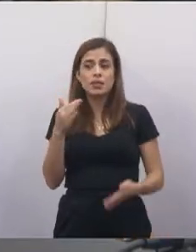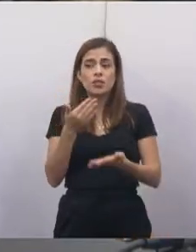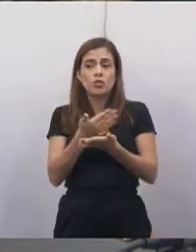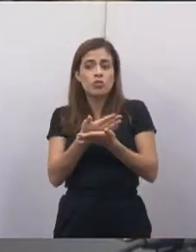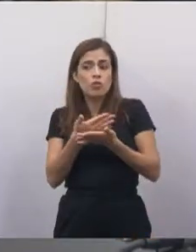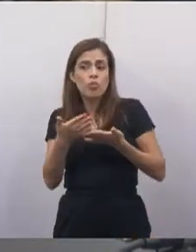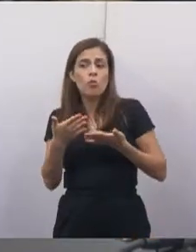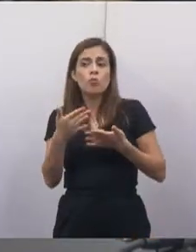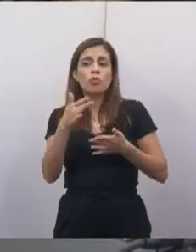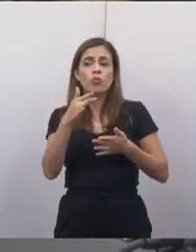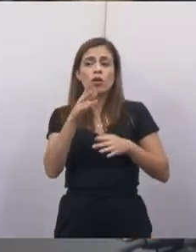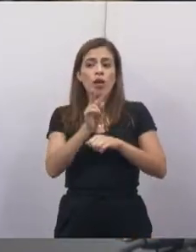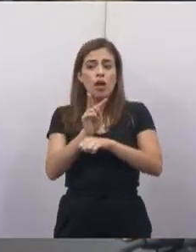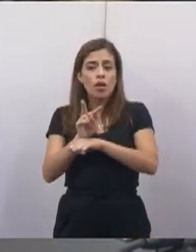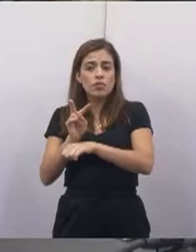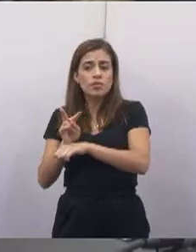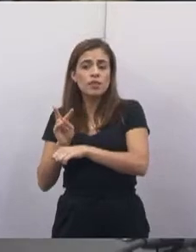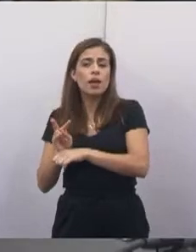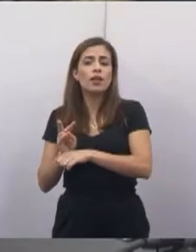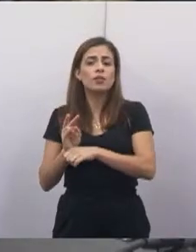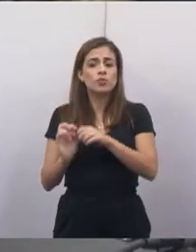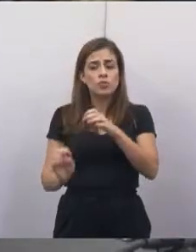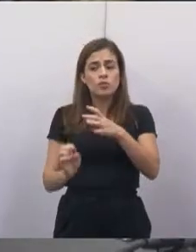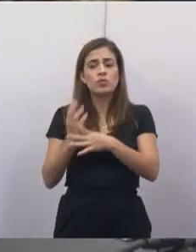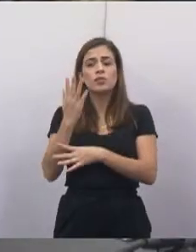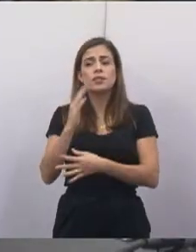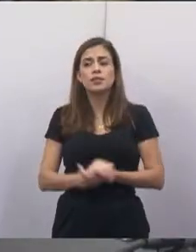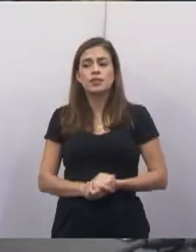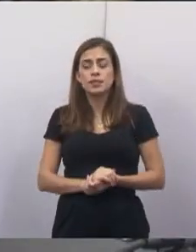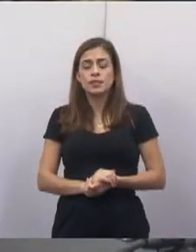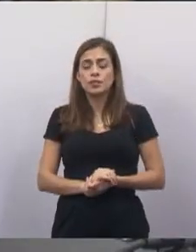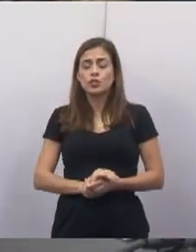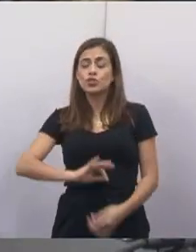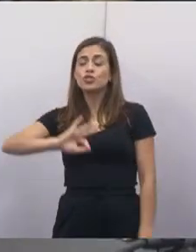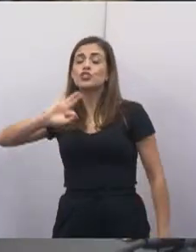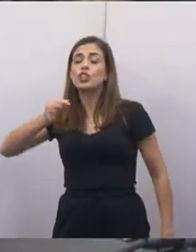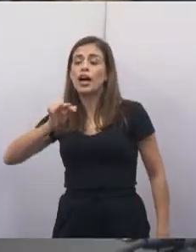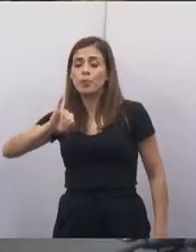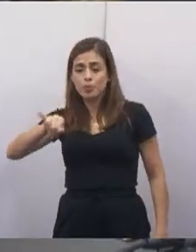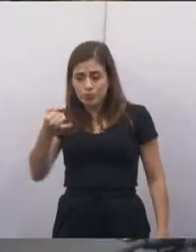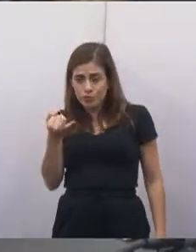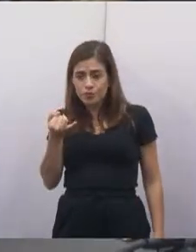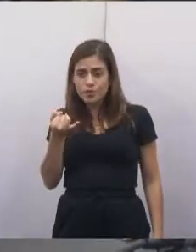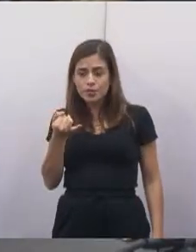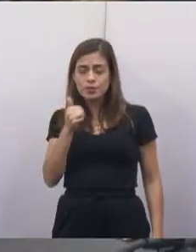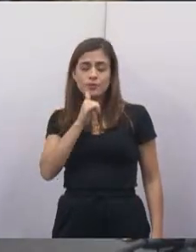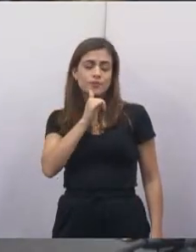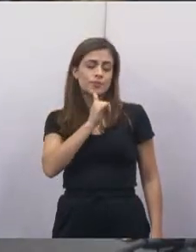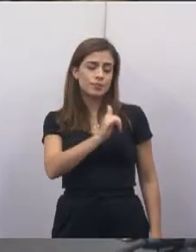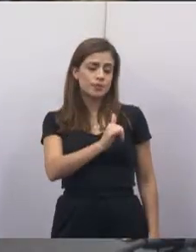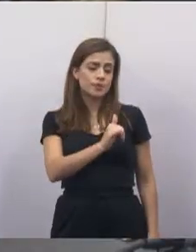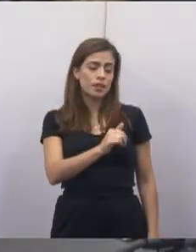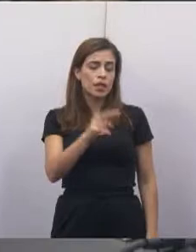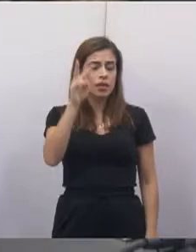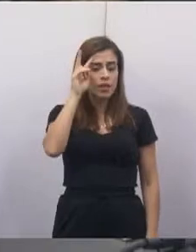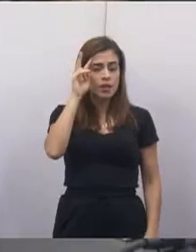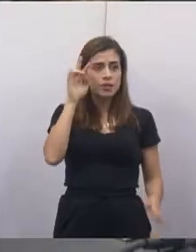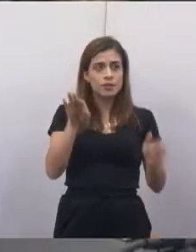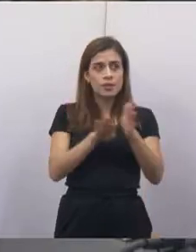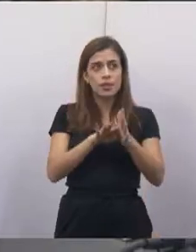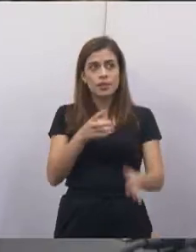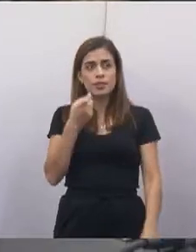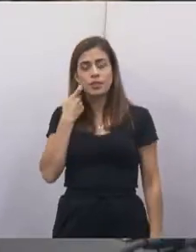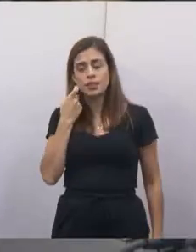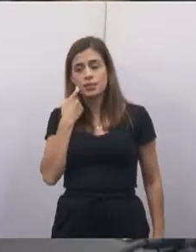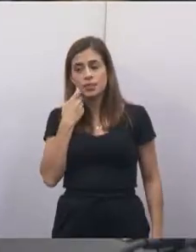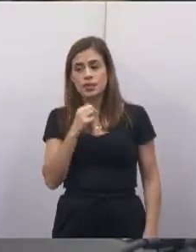o tratamento deve ocorrer daqui para diante. Mas já aproveitando aqui, quero dizer que de segunda a sexta-feira, das